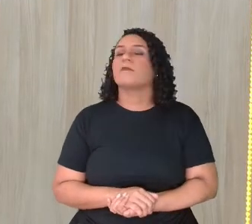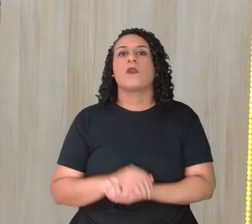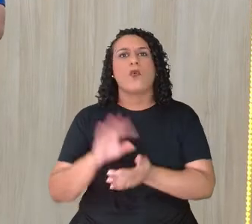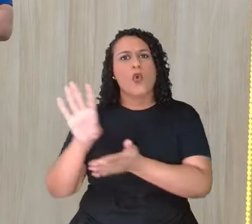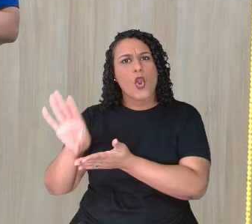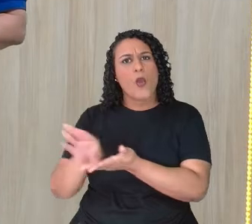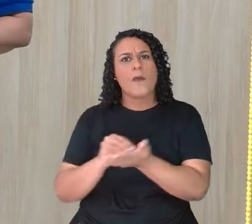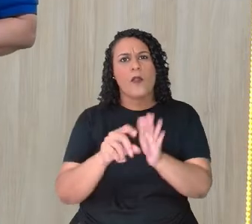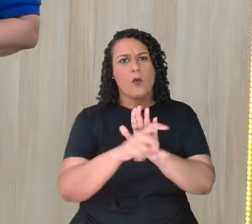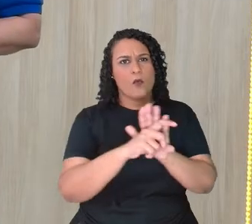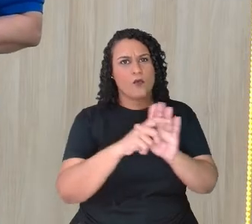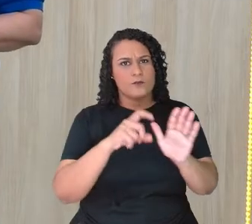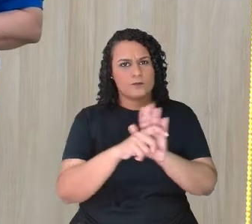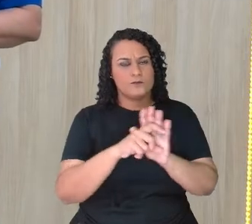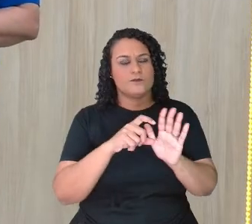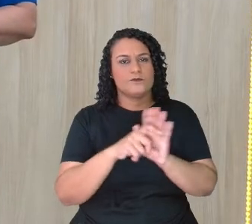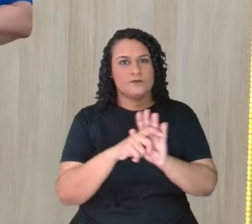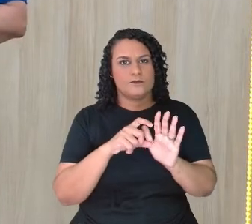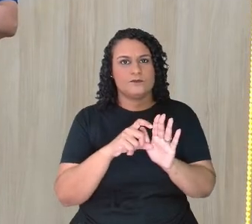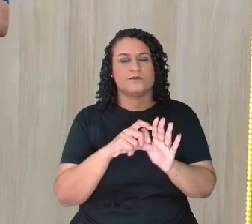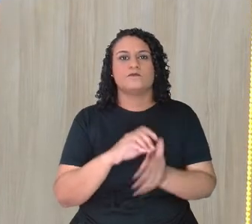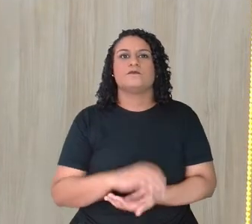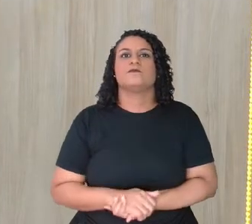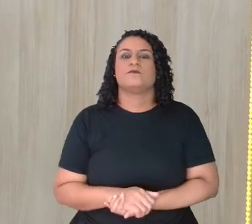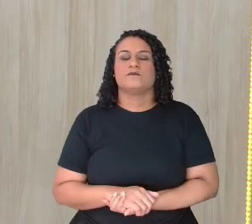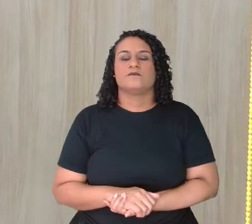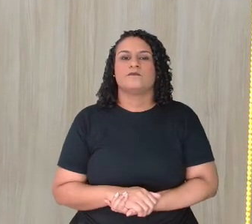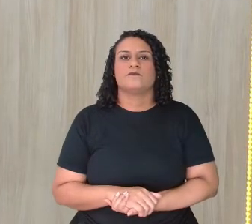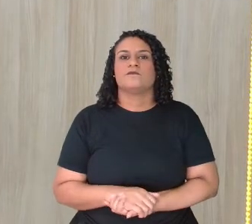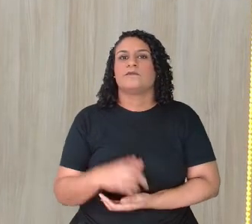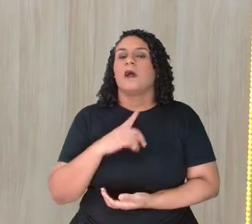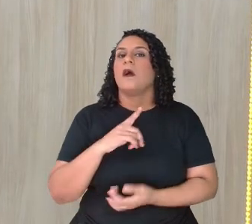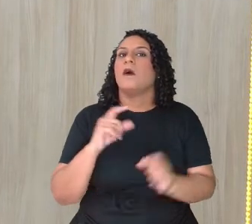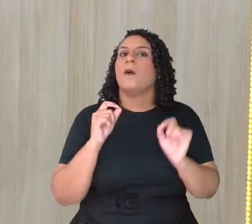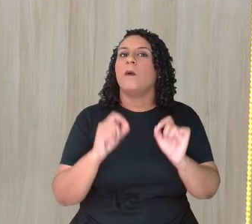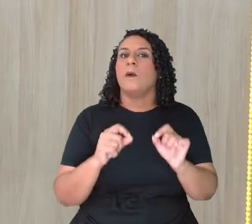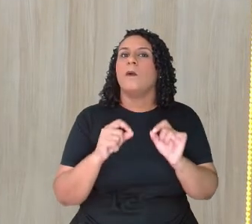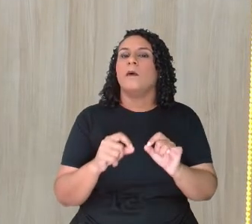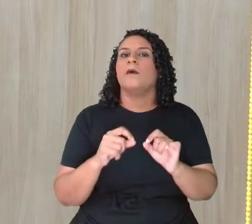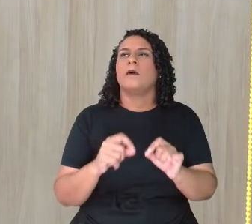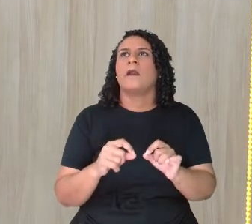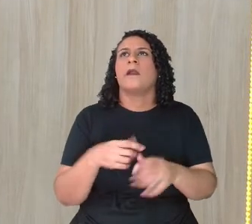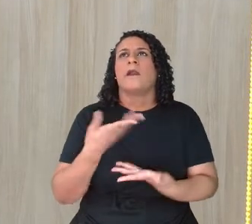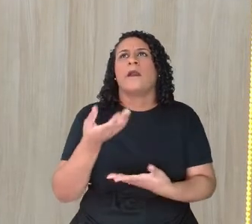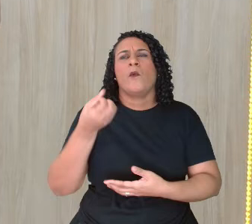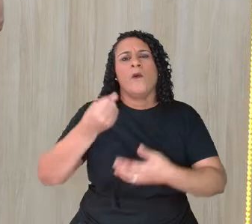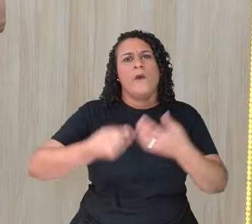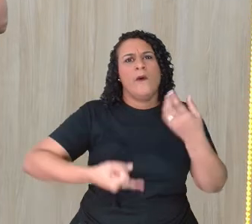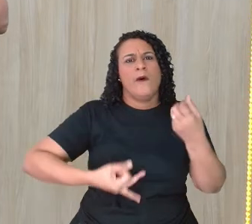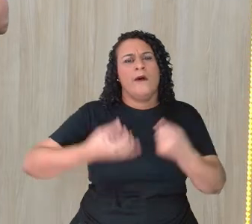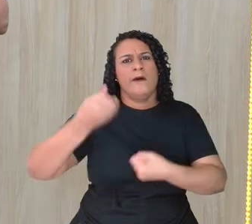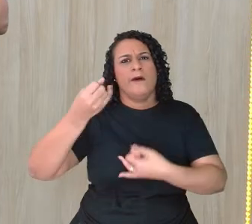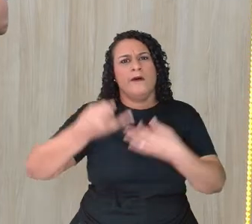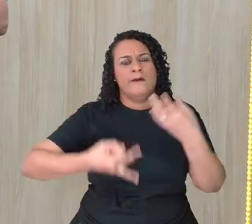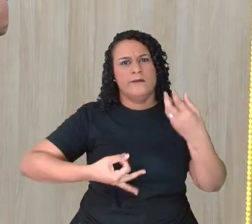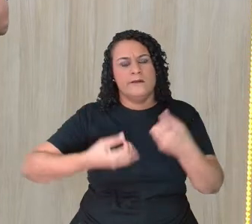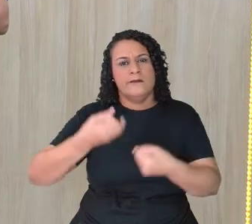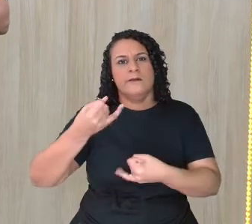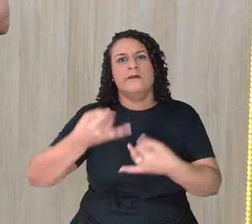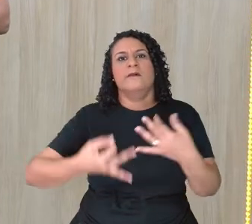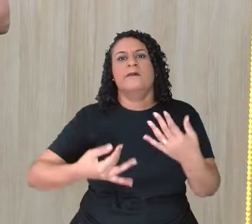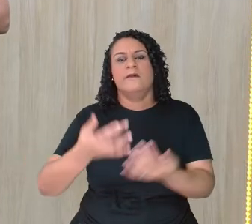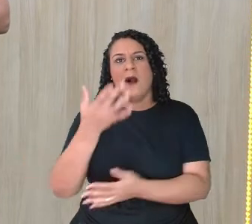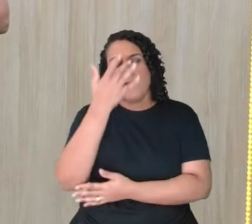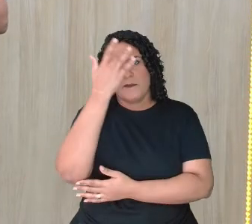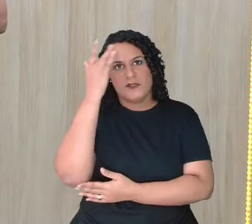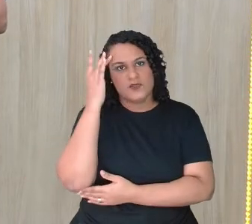Policarpo Quaresma de Lima Barreto, nós temos aqui um relato de alguém que está